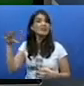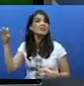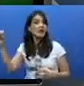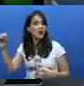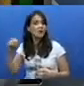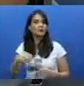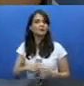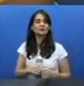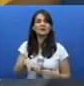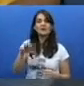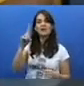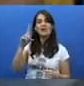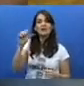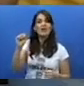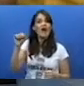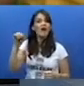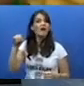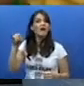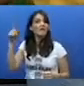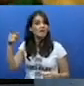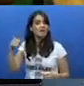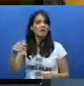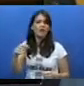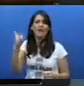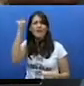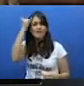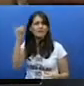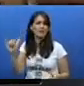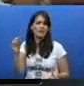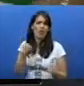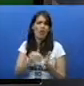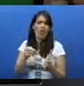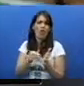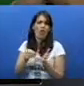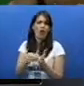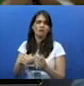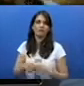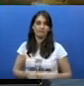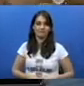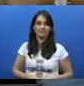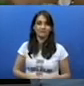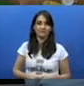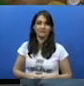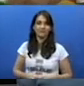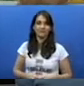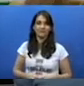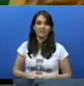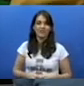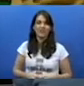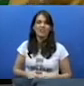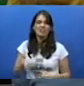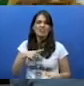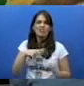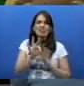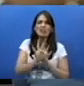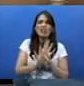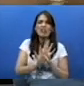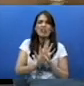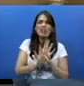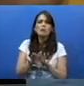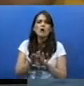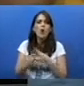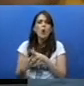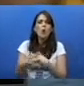daí, tá? Evitar colocar muitas vezes. Trechos confusos, às vezes você começa a escrever e fica confuso aquilo,